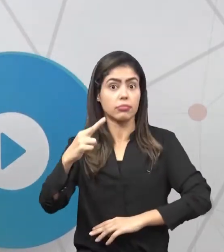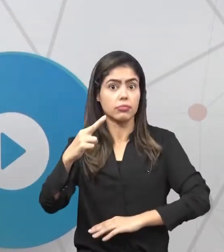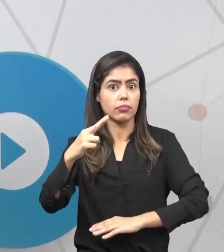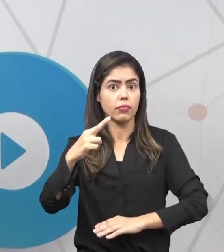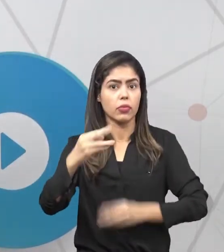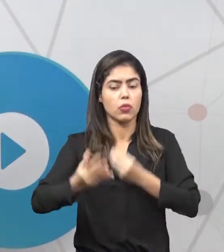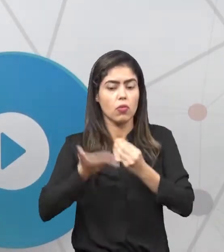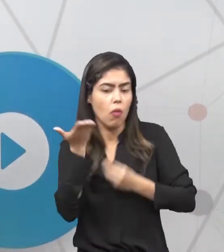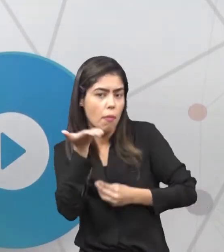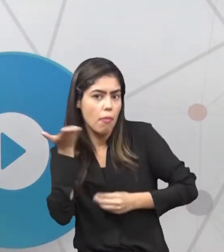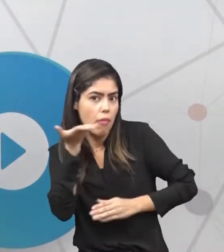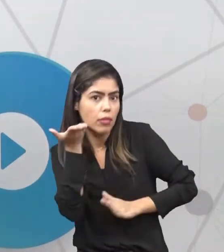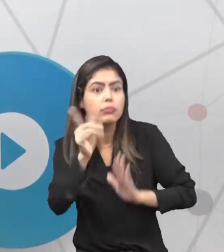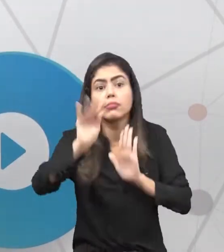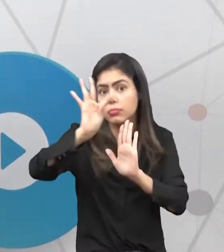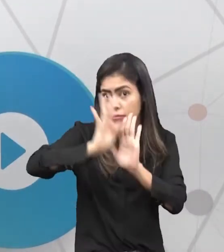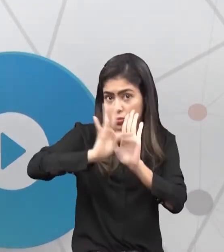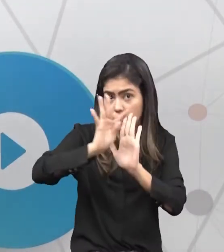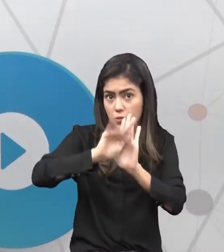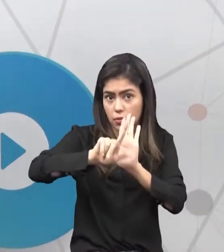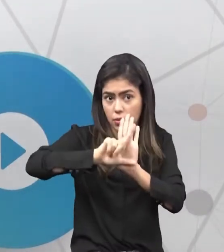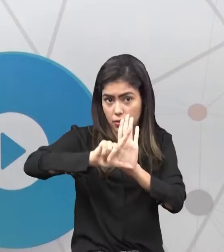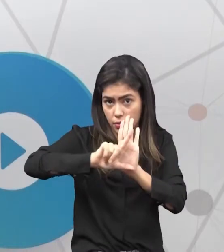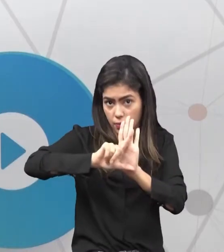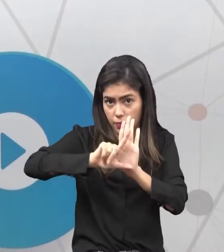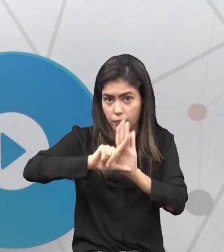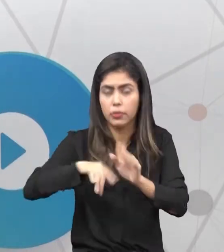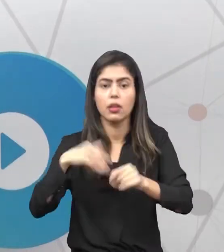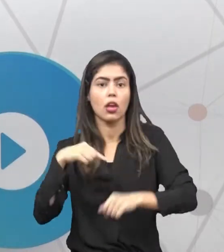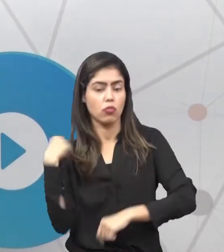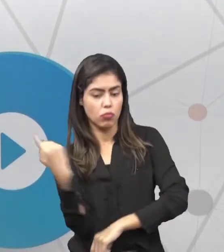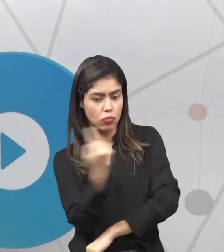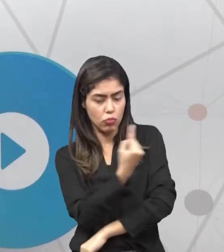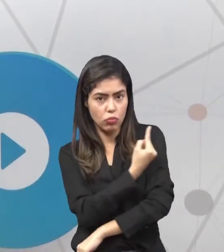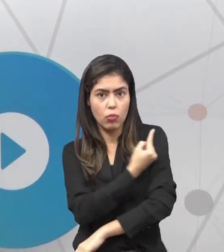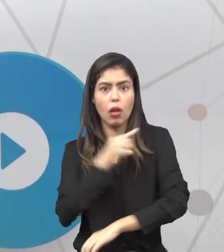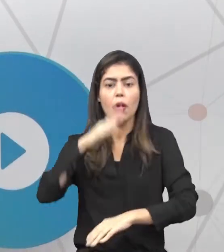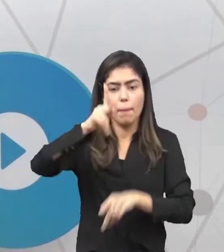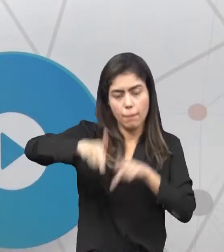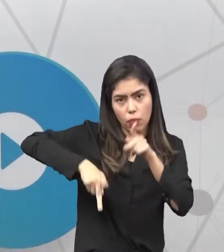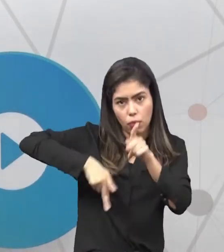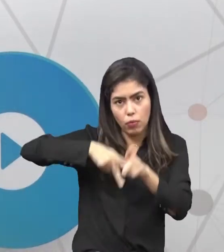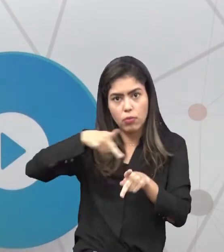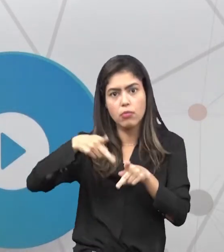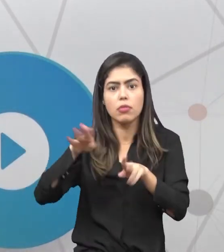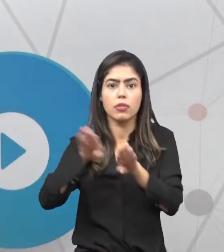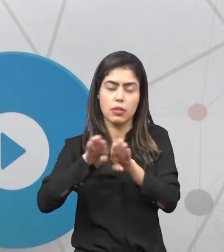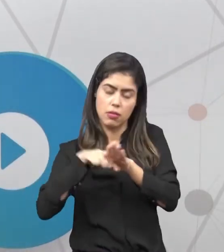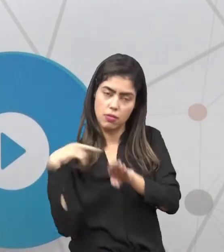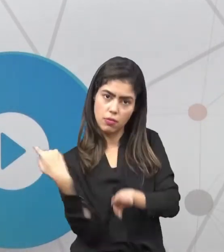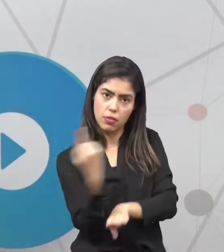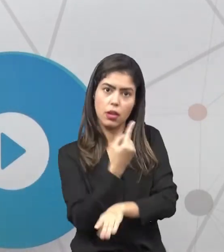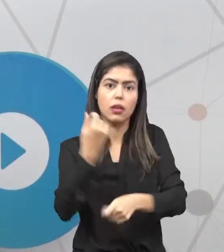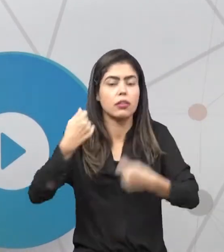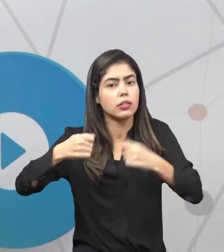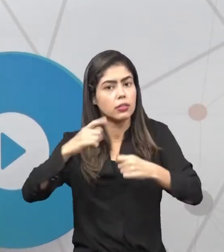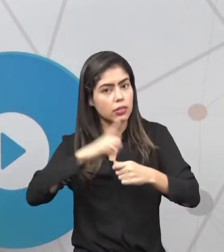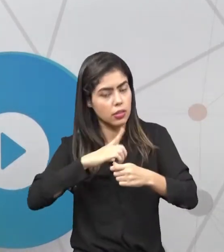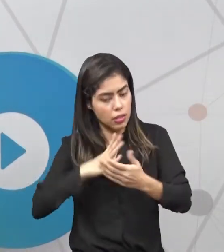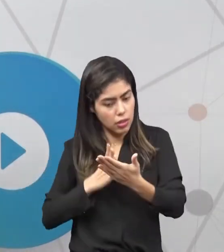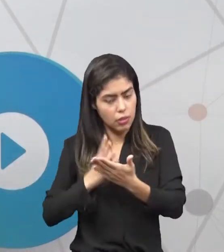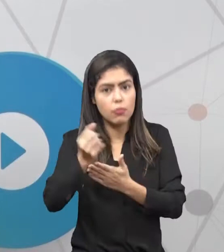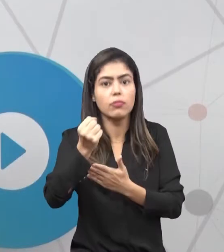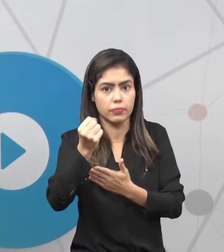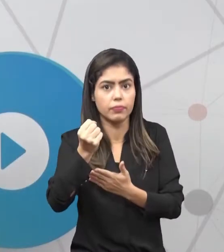quê? Com base em uma lei. A autoridade é essa que nós, enquanto povo, enquanto população,